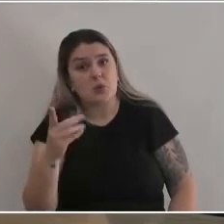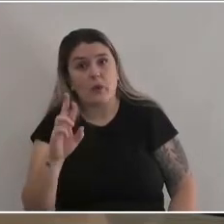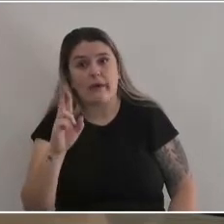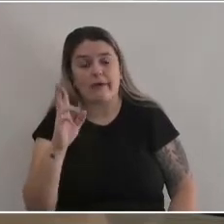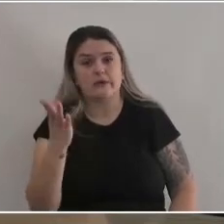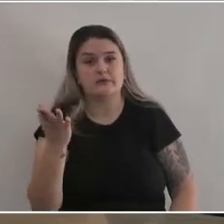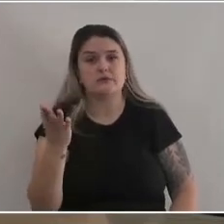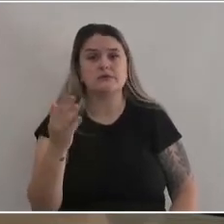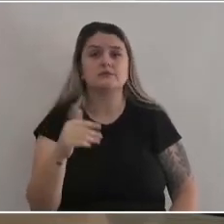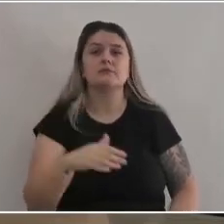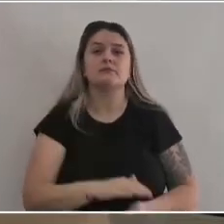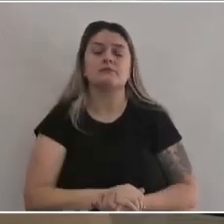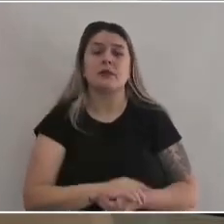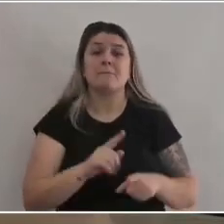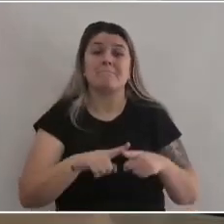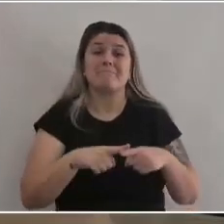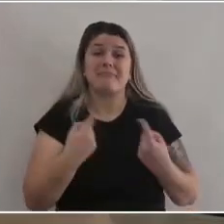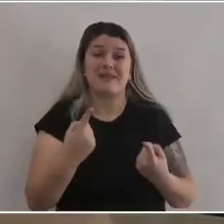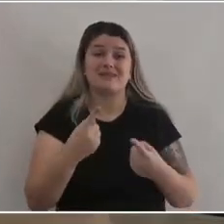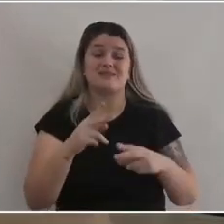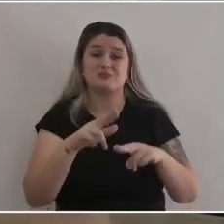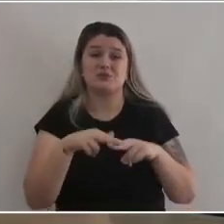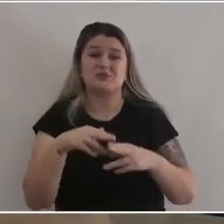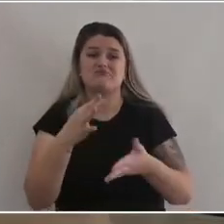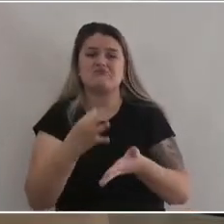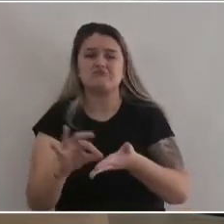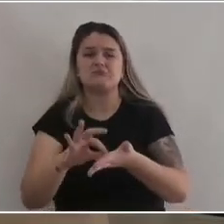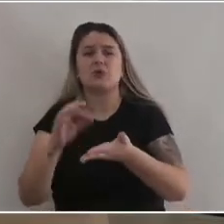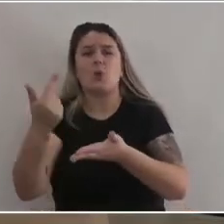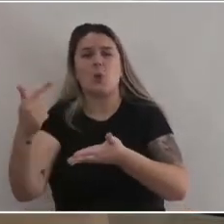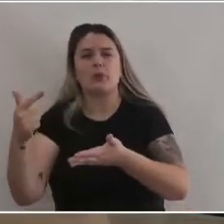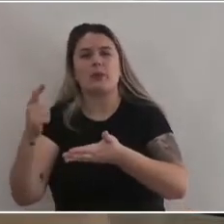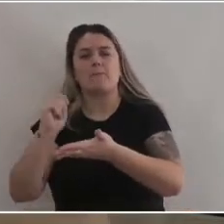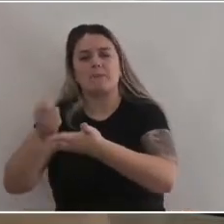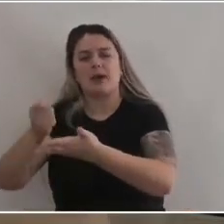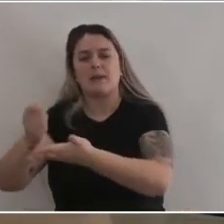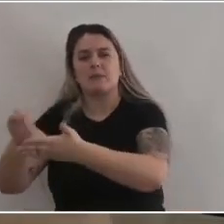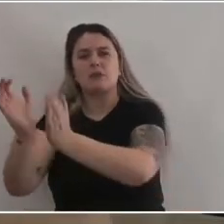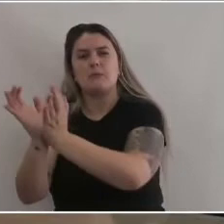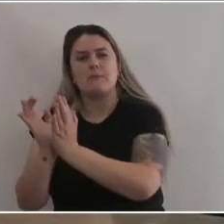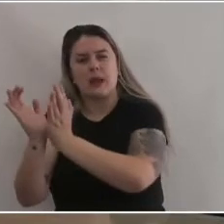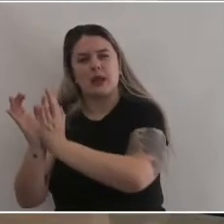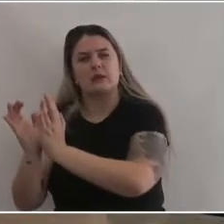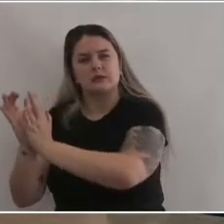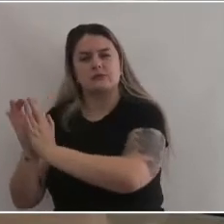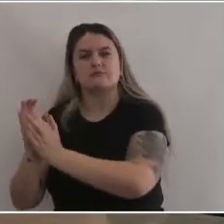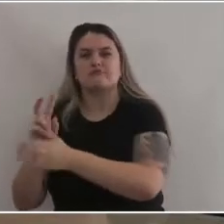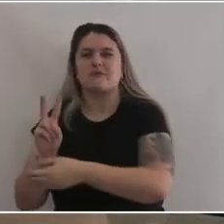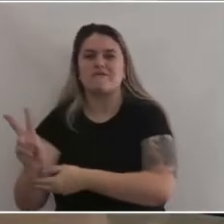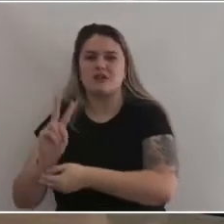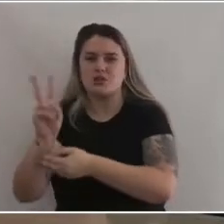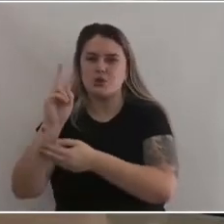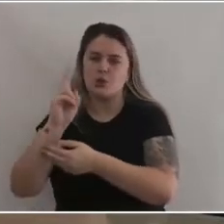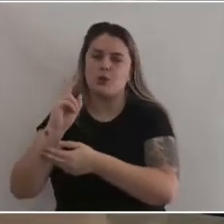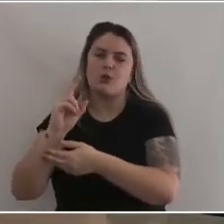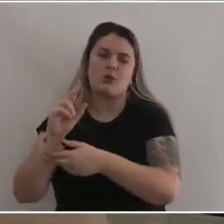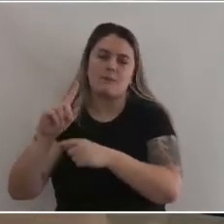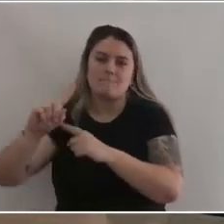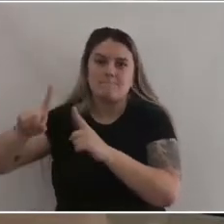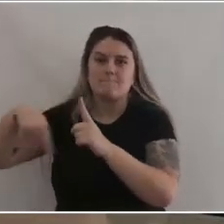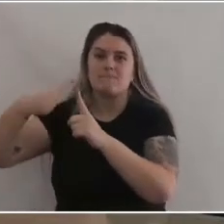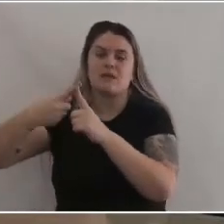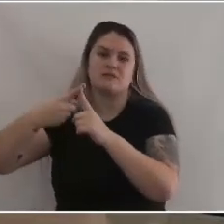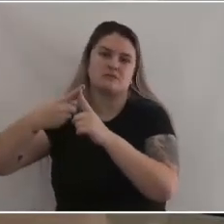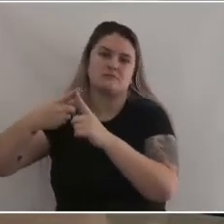máximo. Mas com a inscrição de vários precatórios, e esse é um valor que afeta diretamente